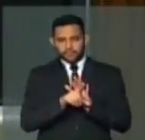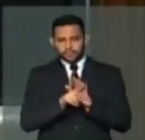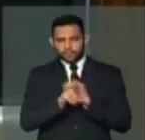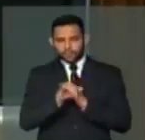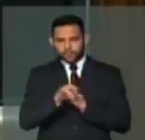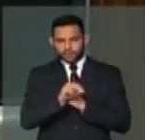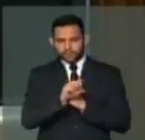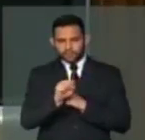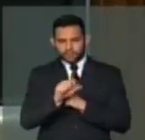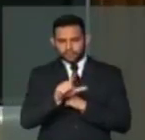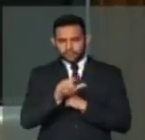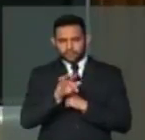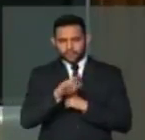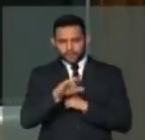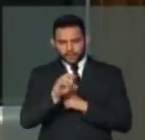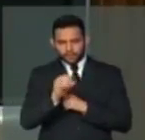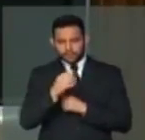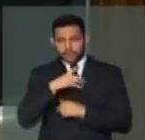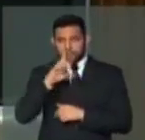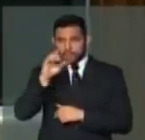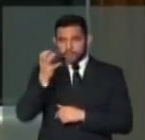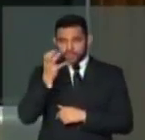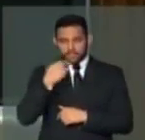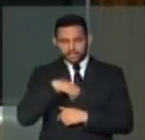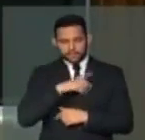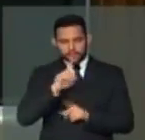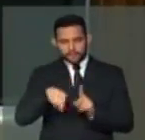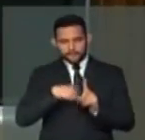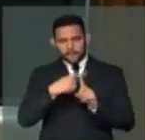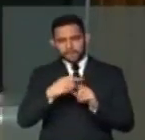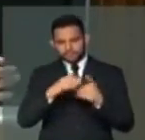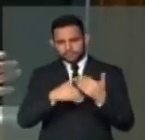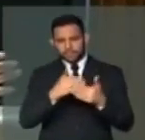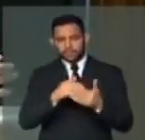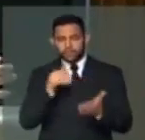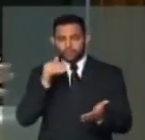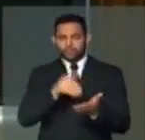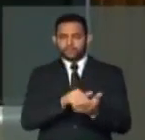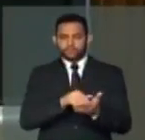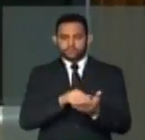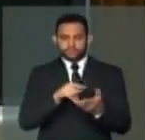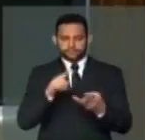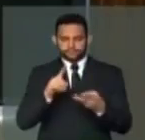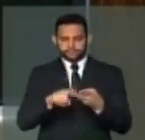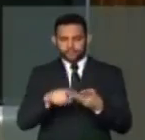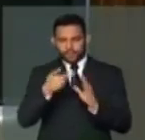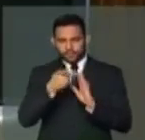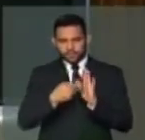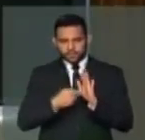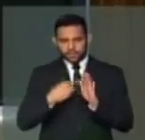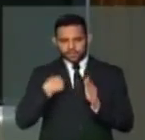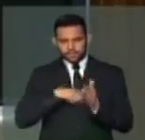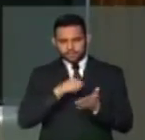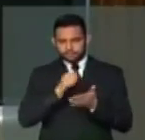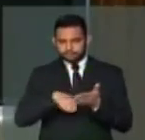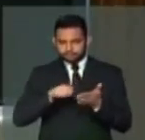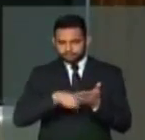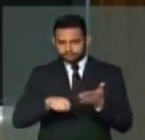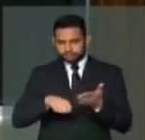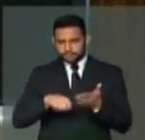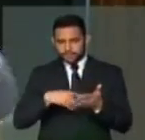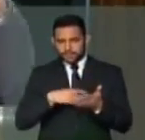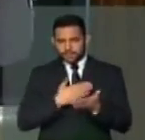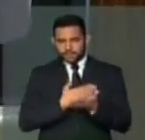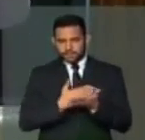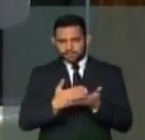Wilson Filho e, se Deus quiser, a gente vai ter mais um avanço. E o último, projeto de nossa autoria,